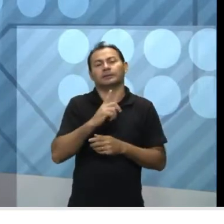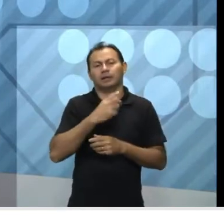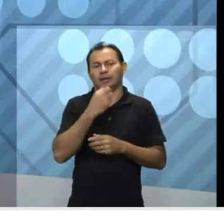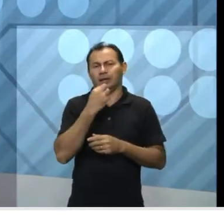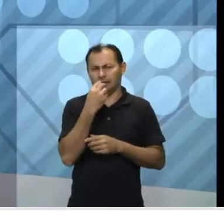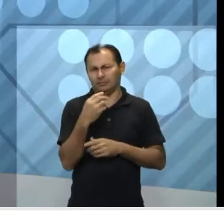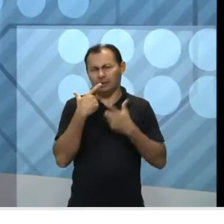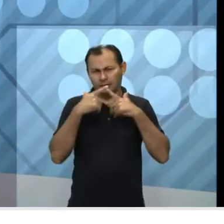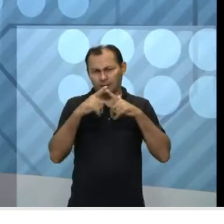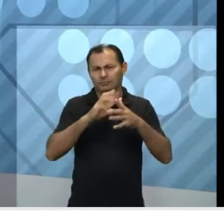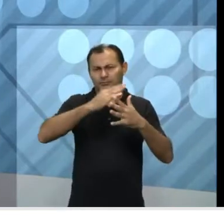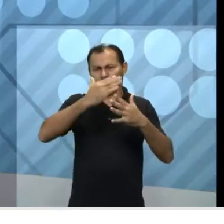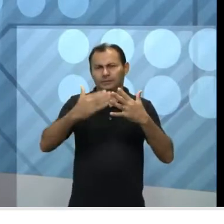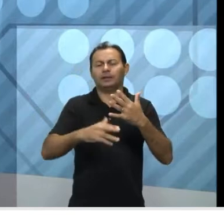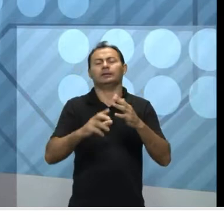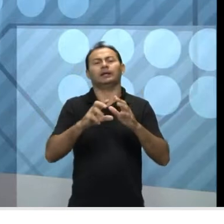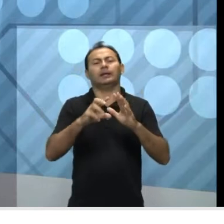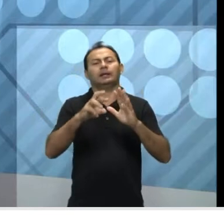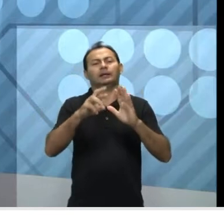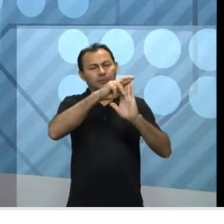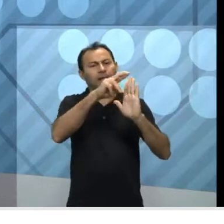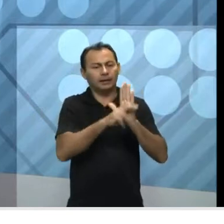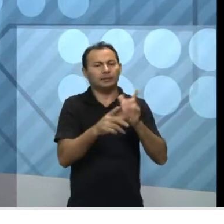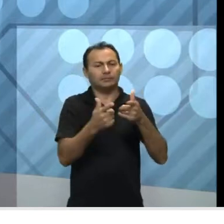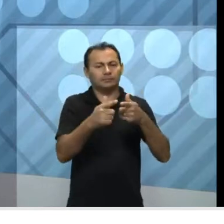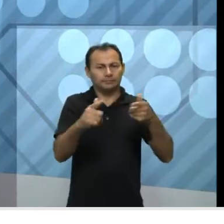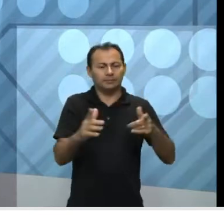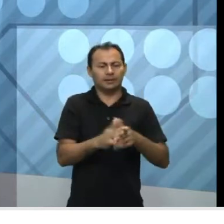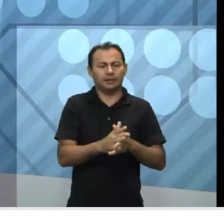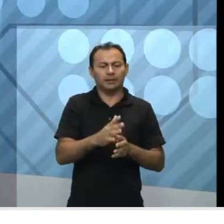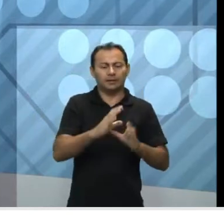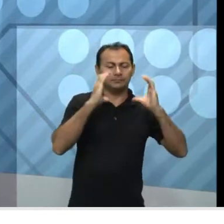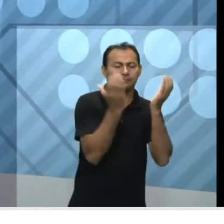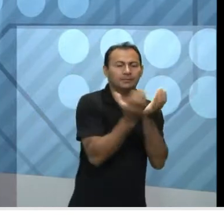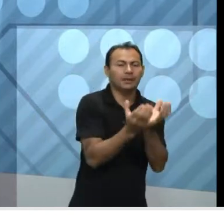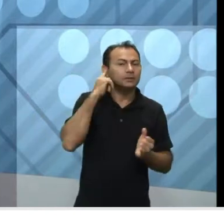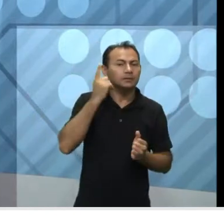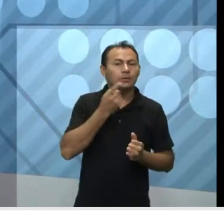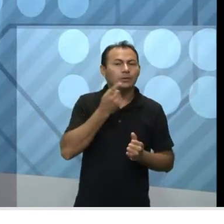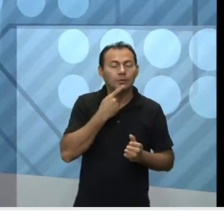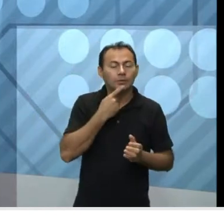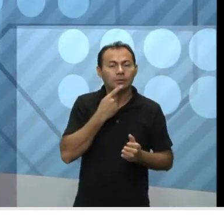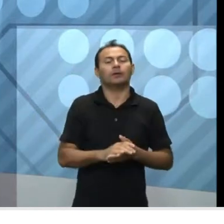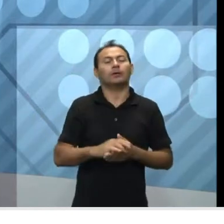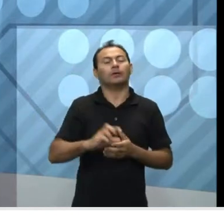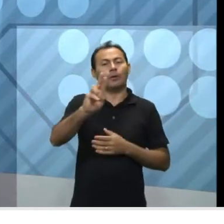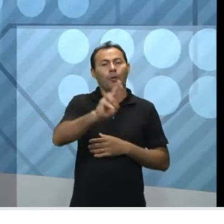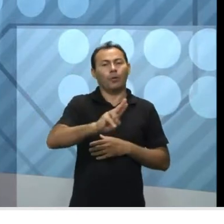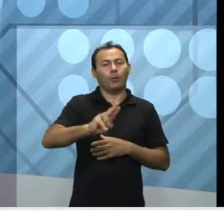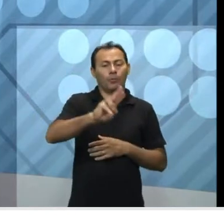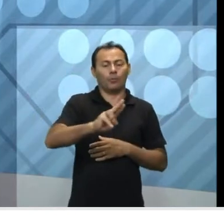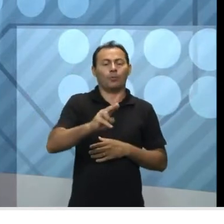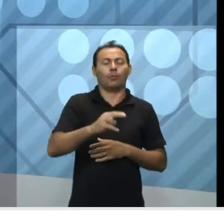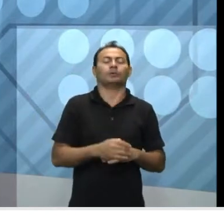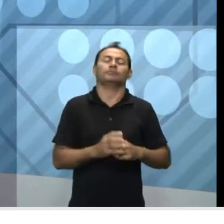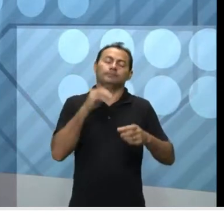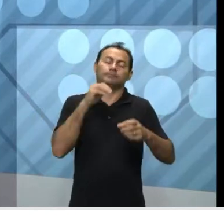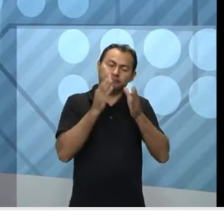regras gramaticais que os membros da comunidade surda se utilizam e se respaldam para que ocorra